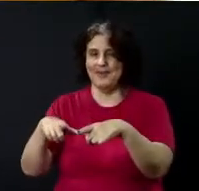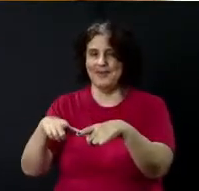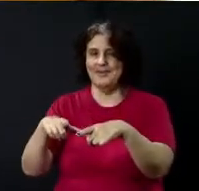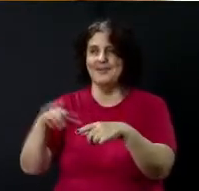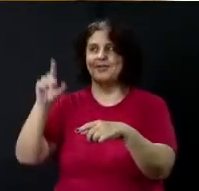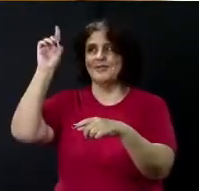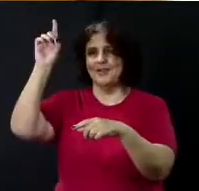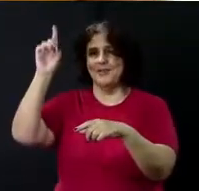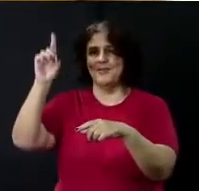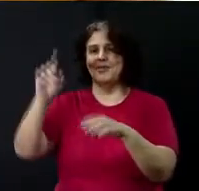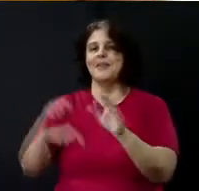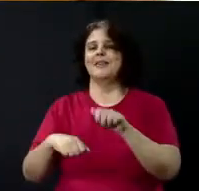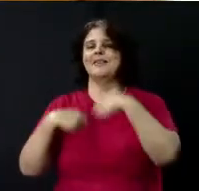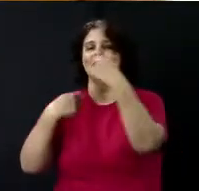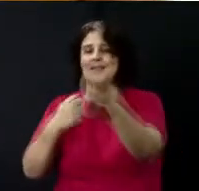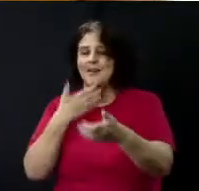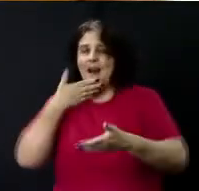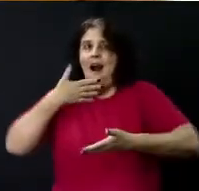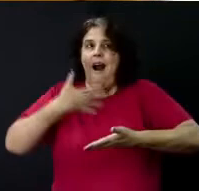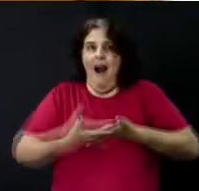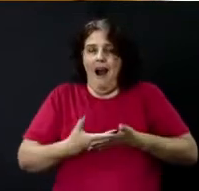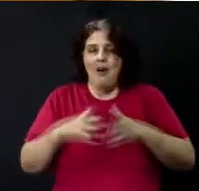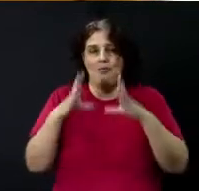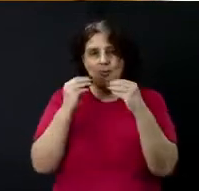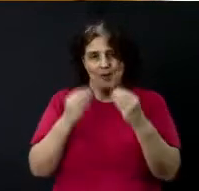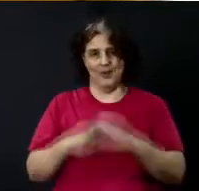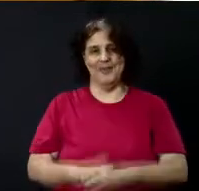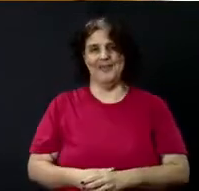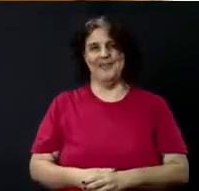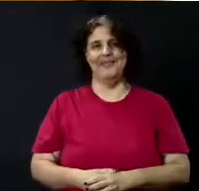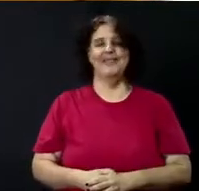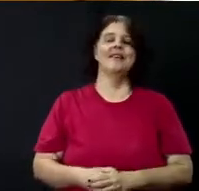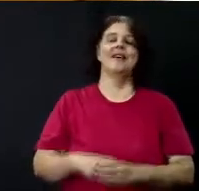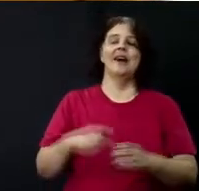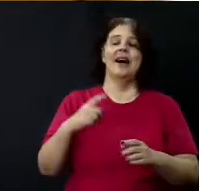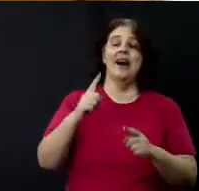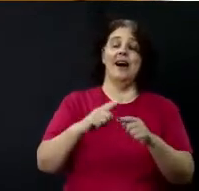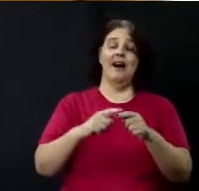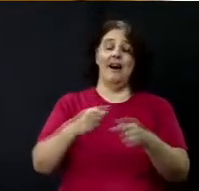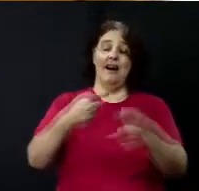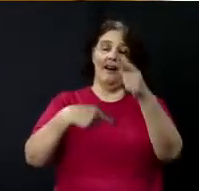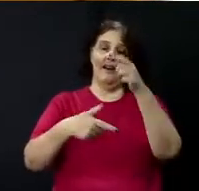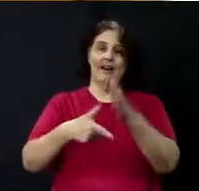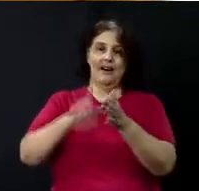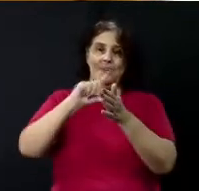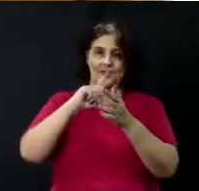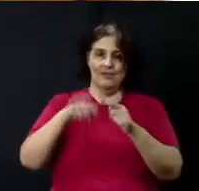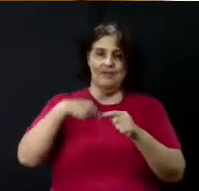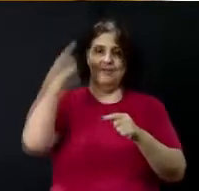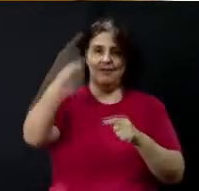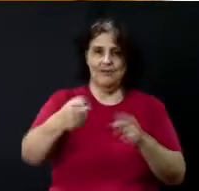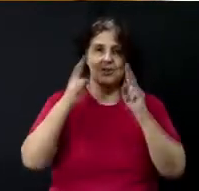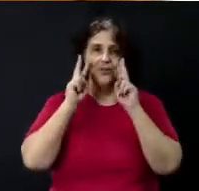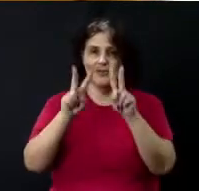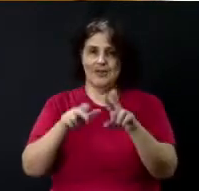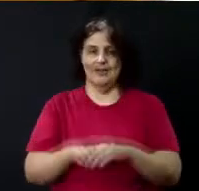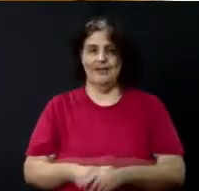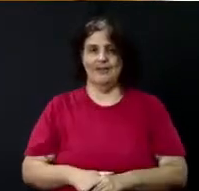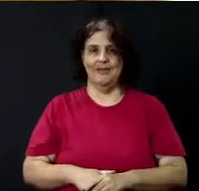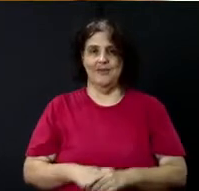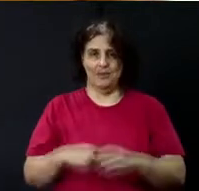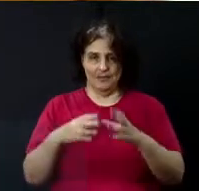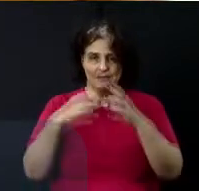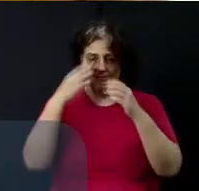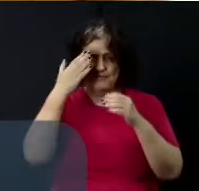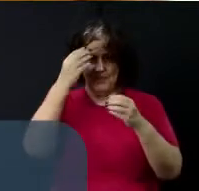causam grandes espantos. Antes e depois de ver. O 6º sinal. Vamos guardar algumas coisas,